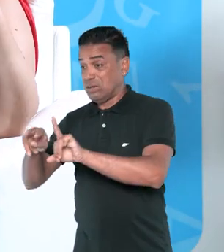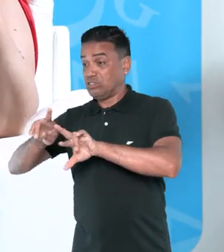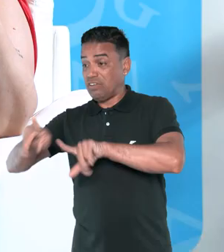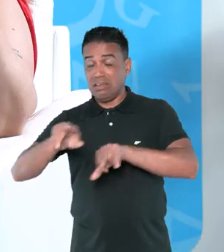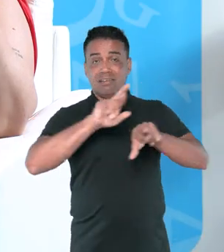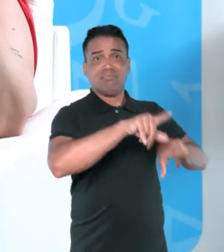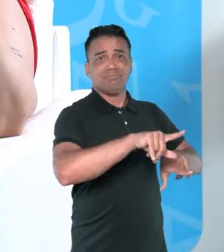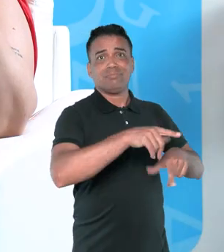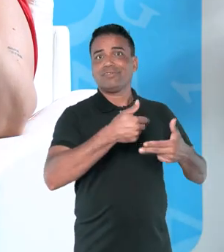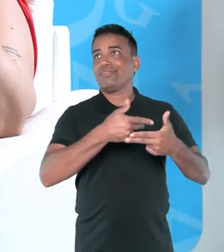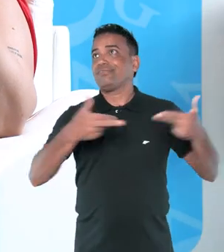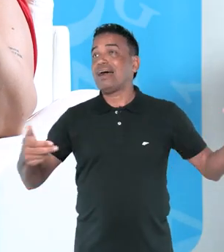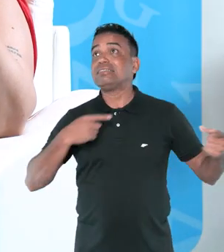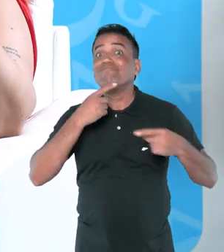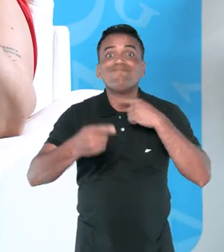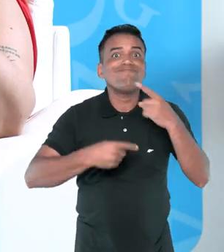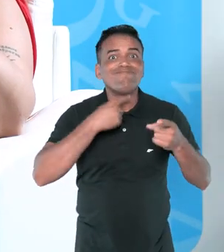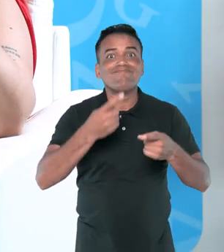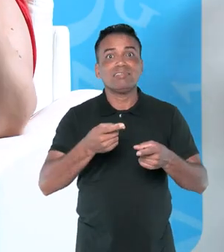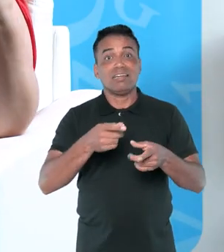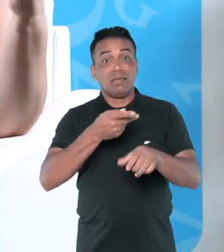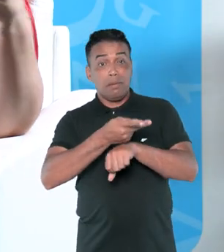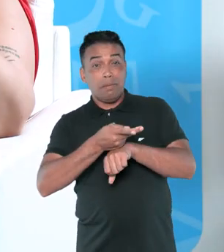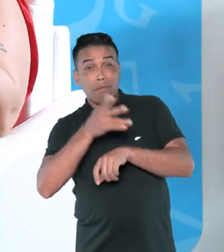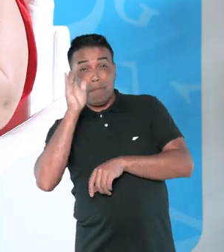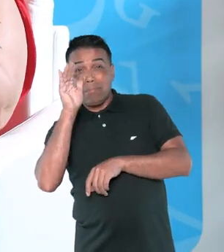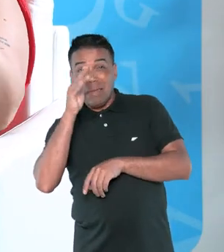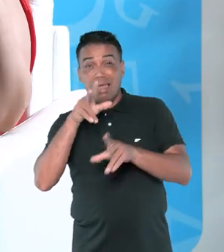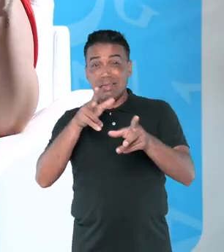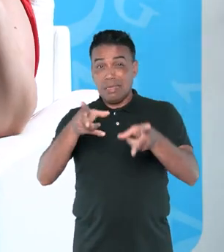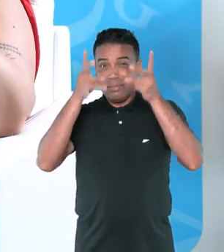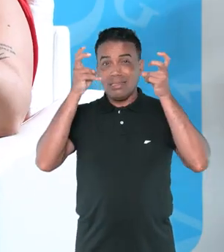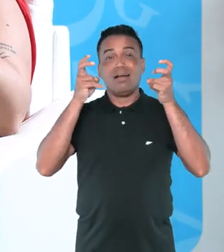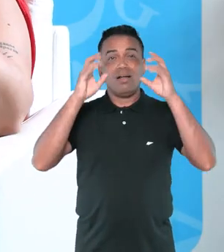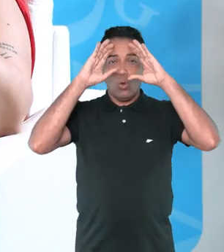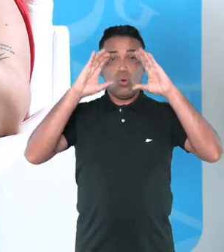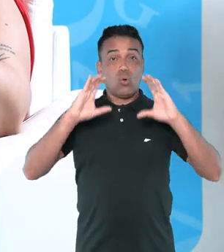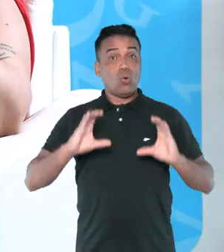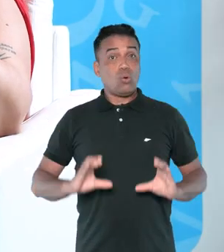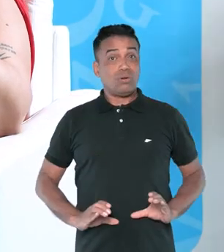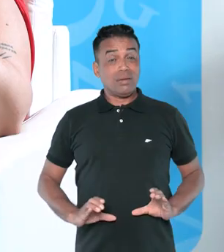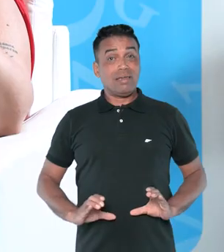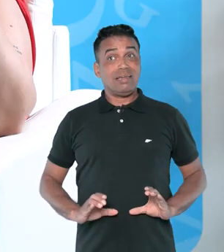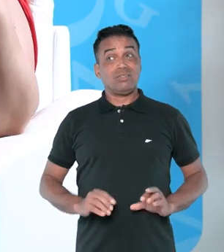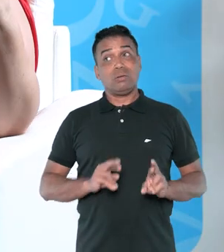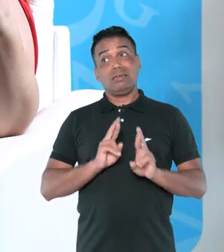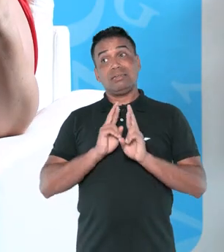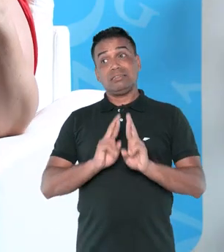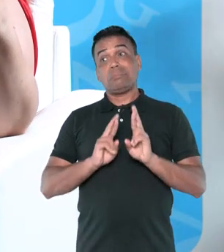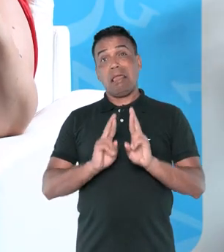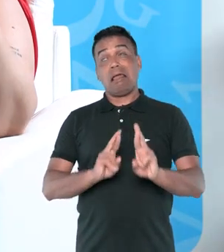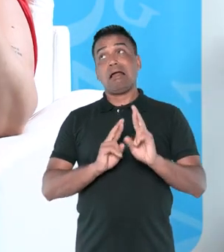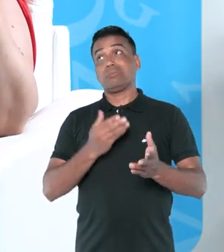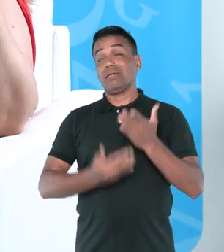Foram tantas perguntas e tanta observação sobre o comportamento de quem estava muito desesperançoso, ou então com